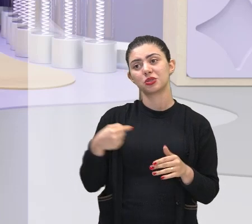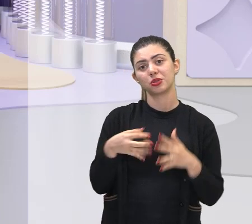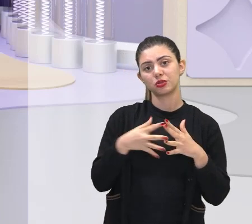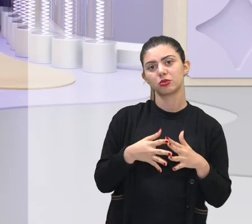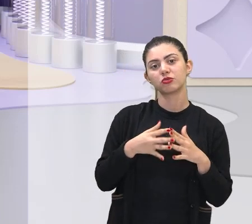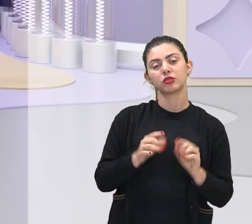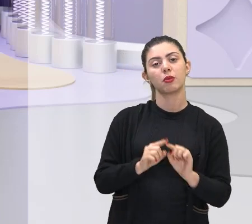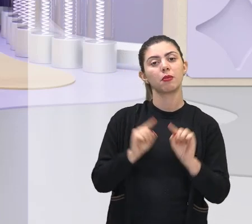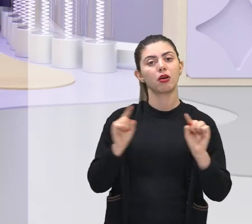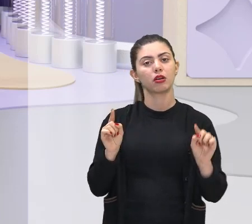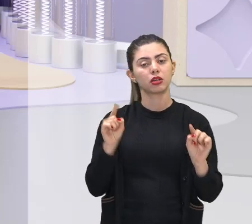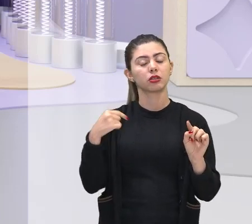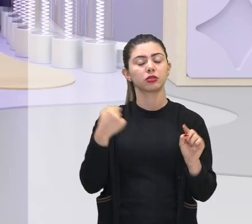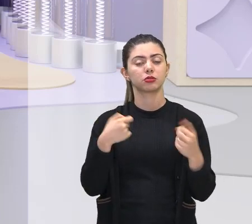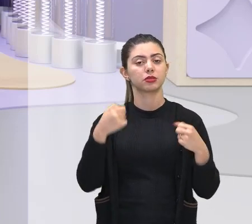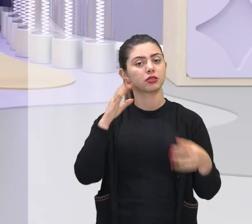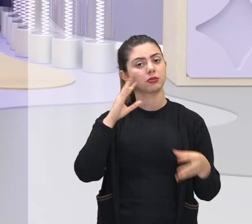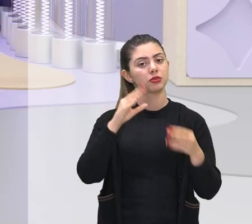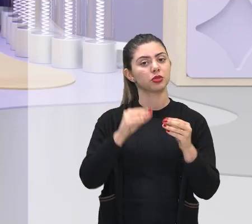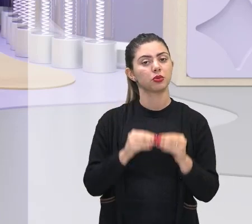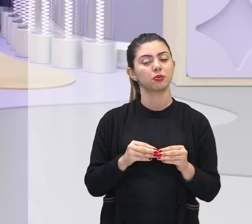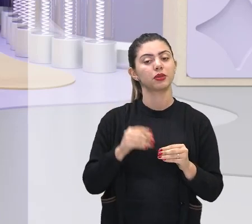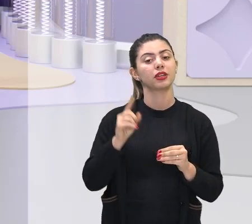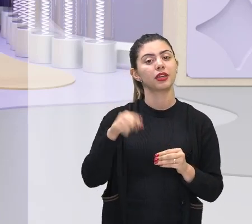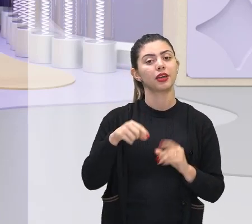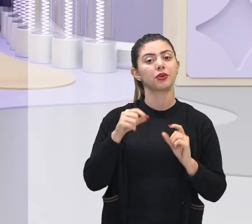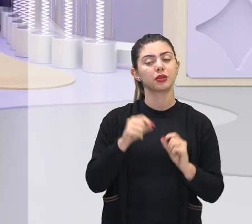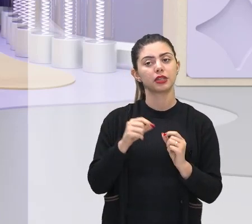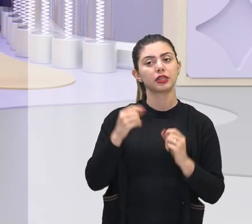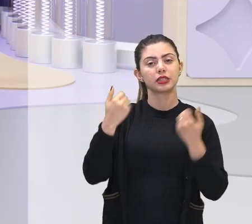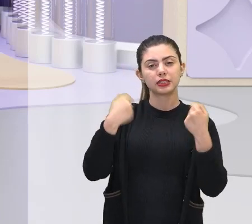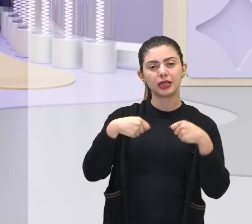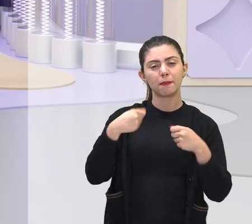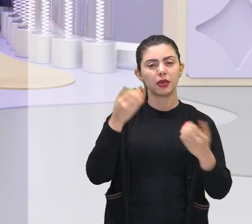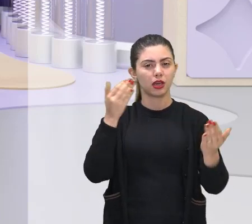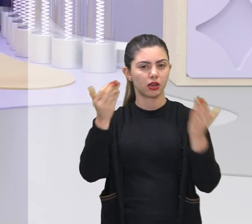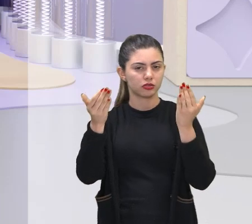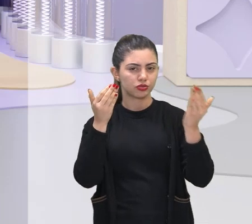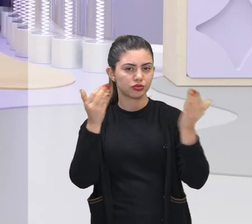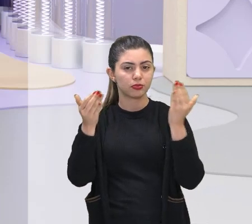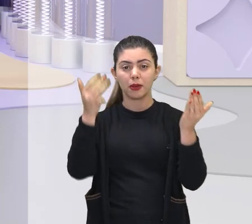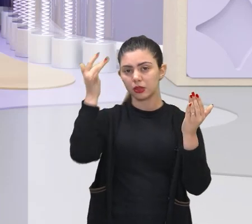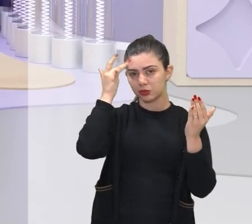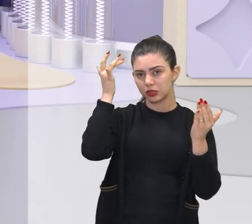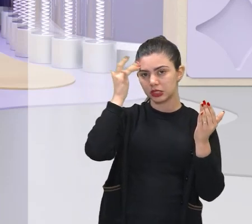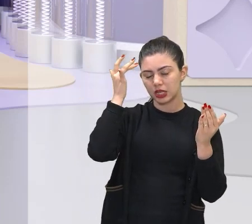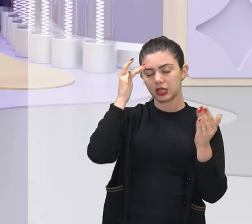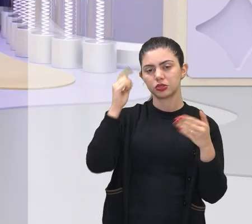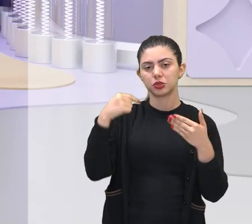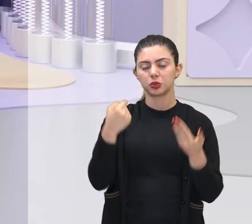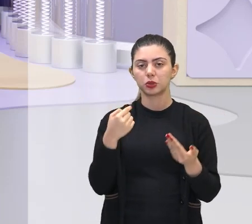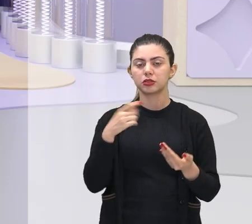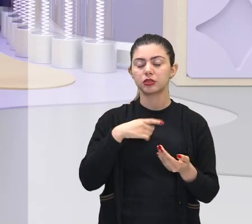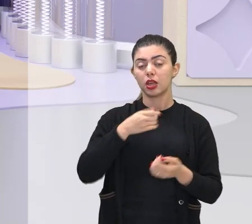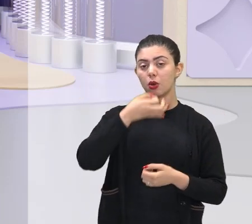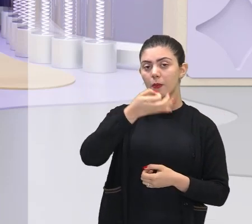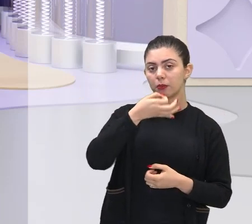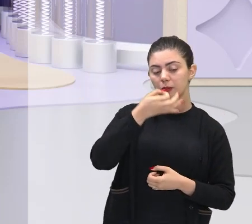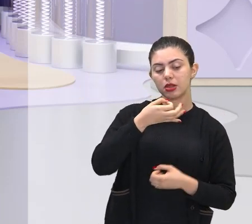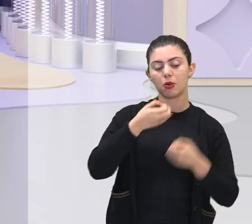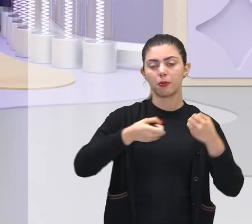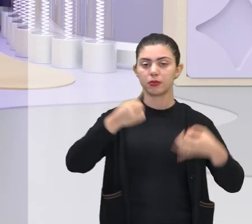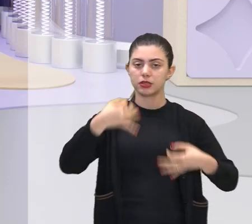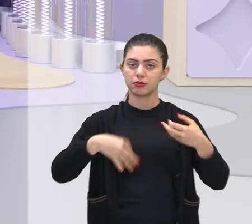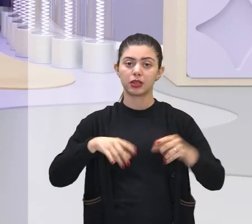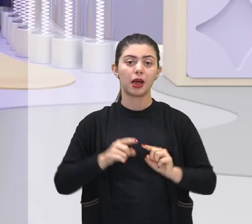nós precisamos ter aí aquilo que chamamos de bom senso, para dizer o que nós estamos pensando, mas